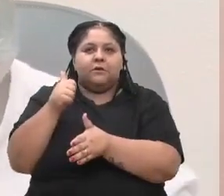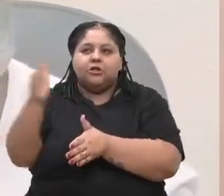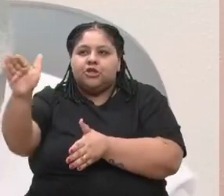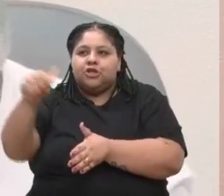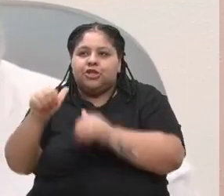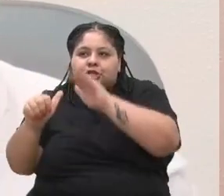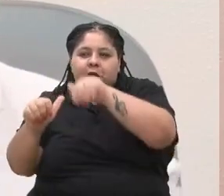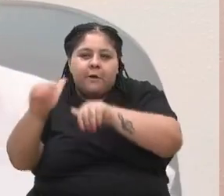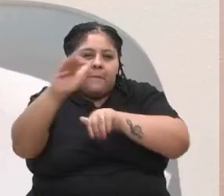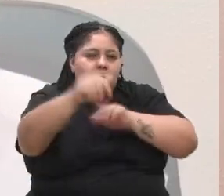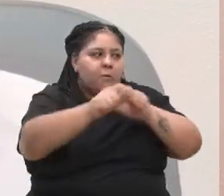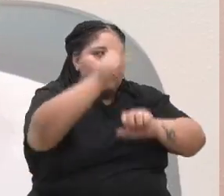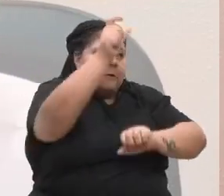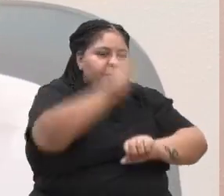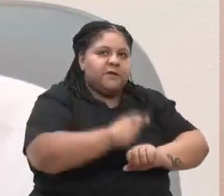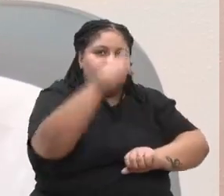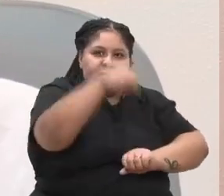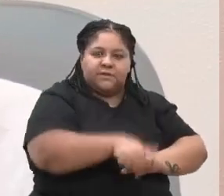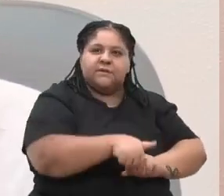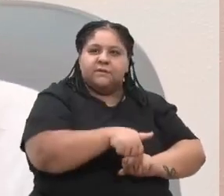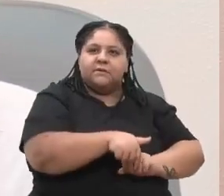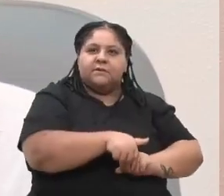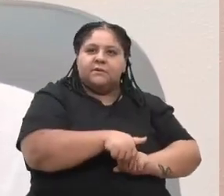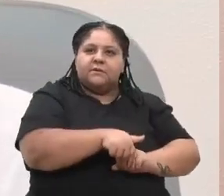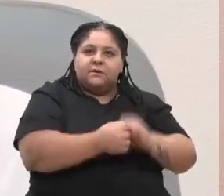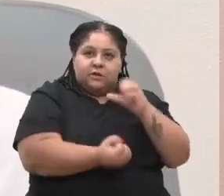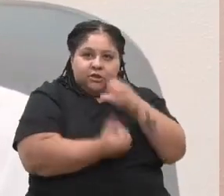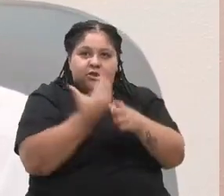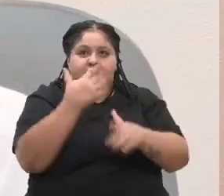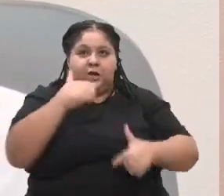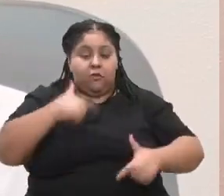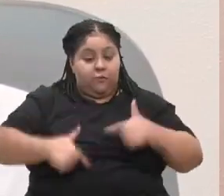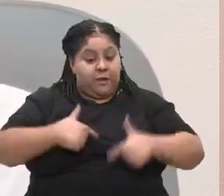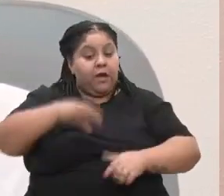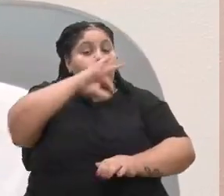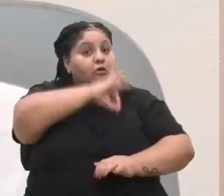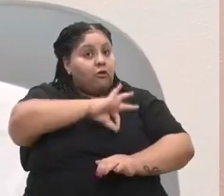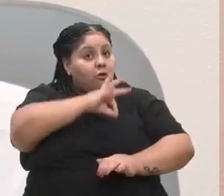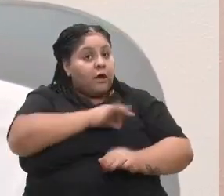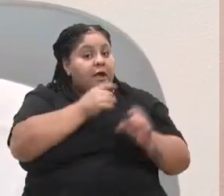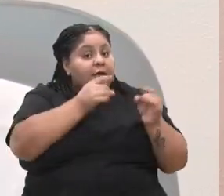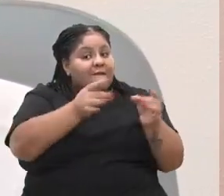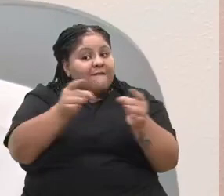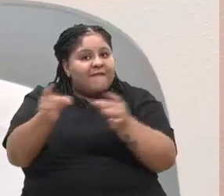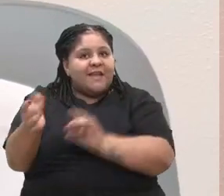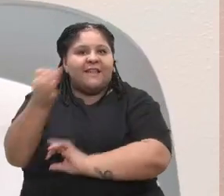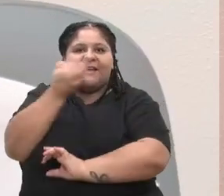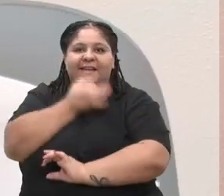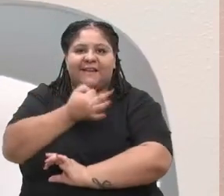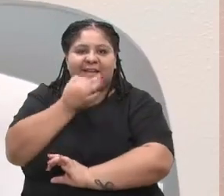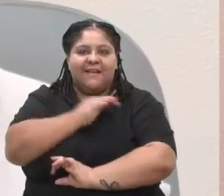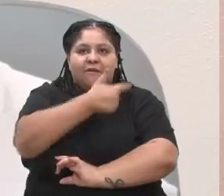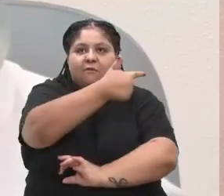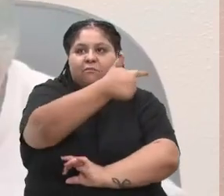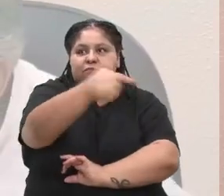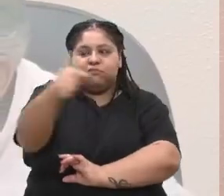para Caxias e cada vez mais geram emprego, renda e vendem a cidade de Caxias para